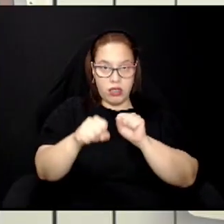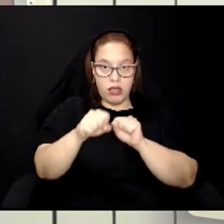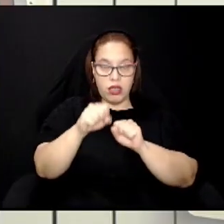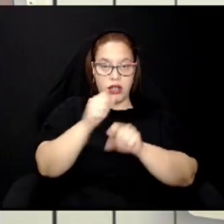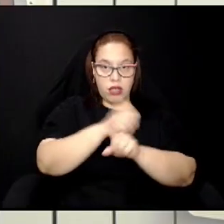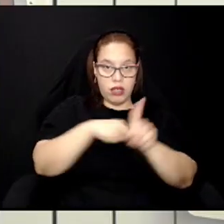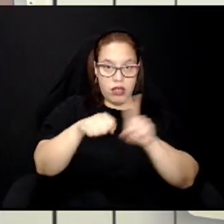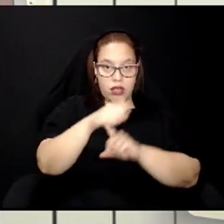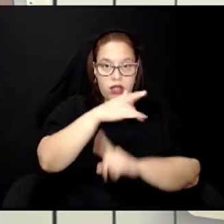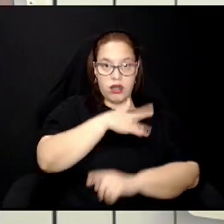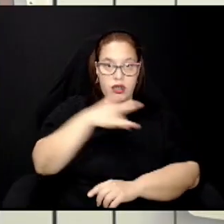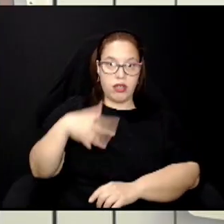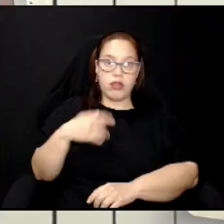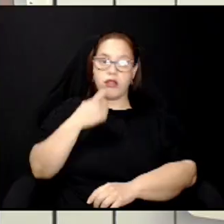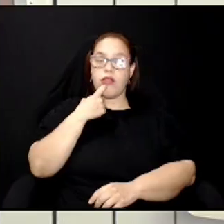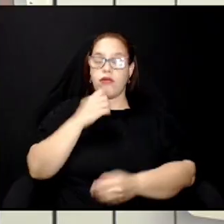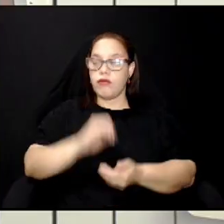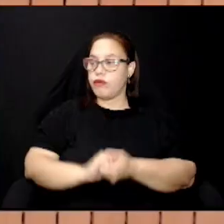de Campinas.